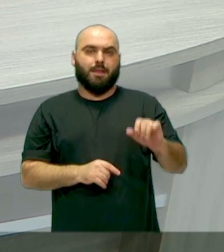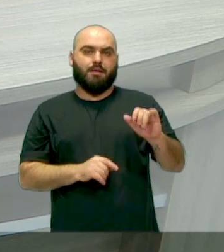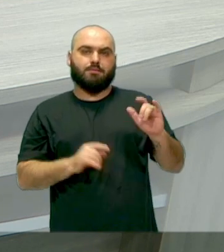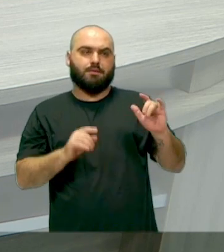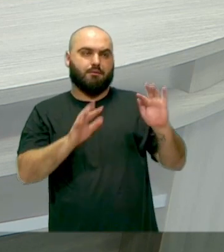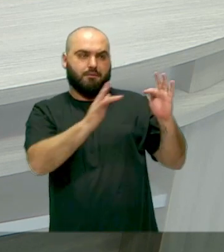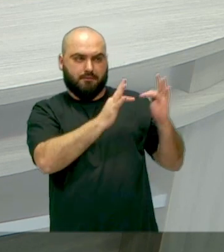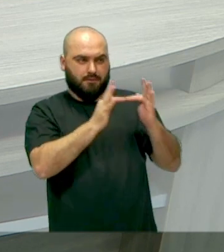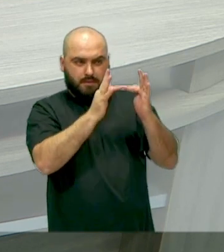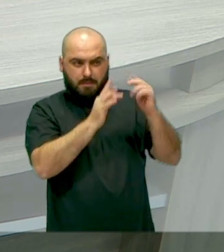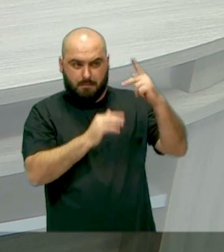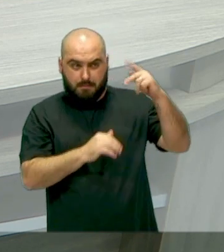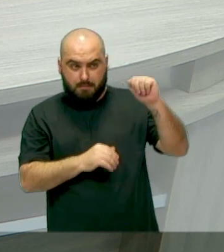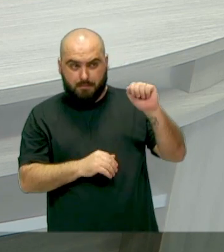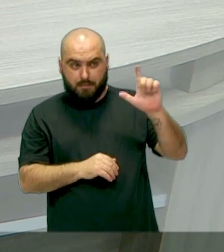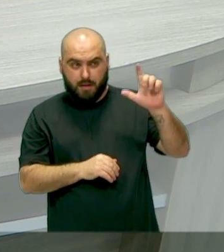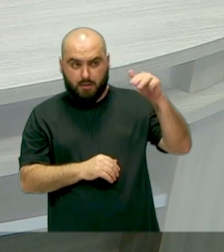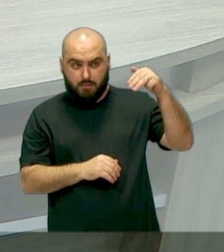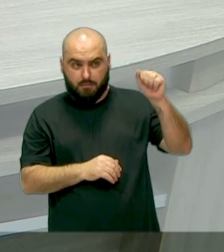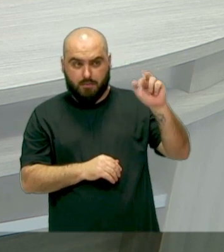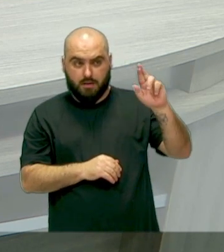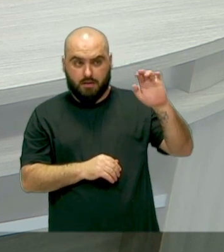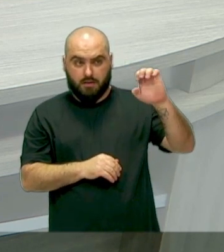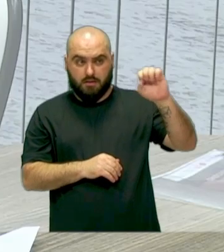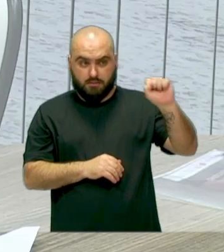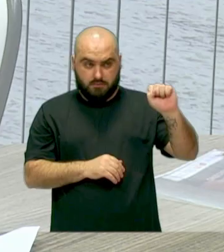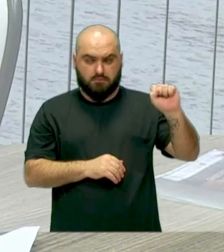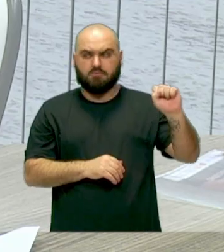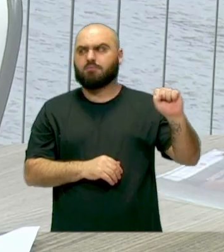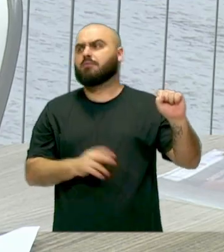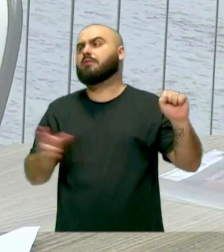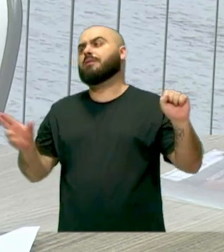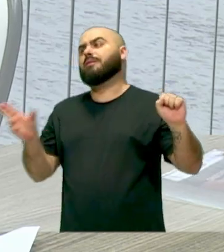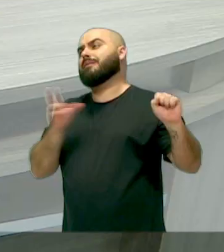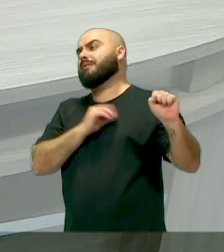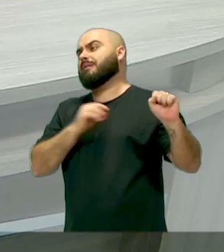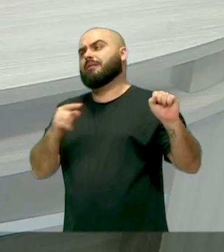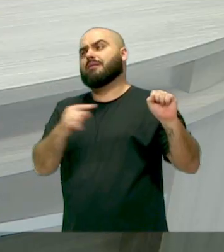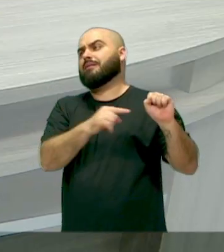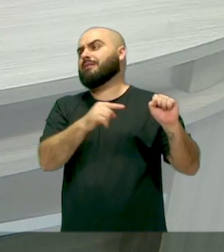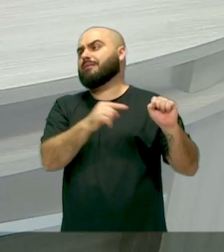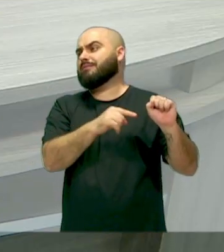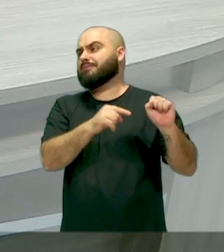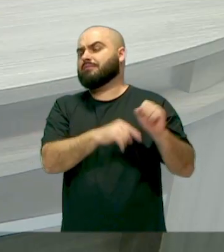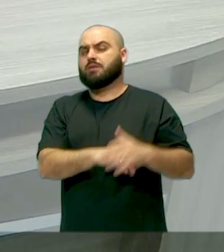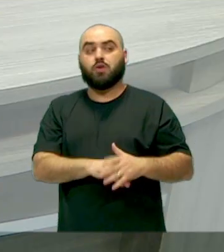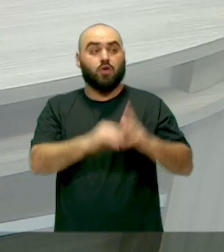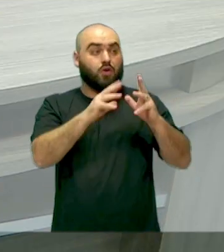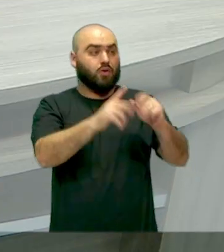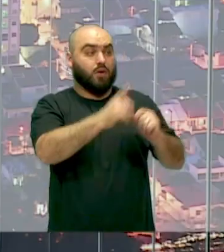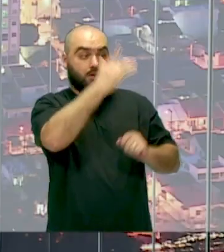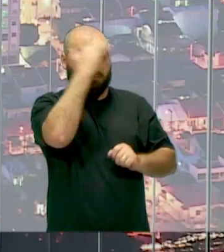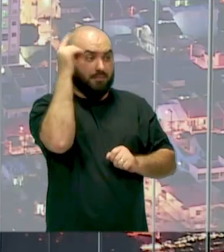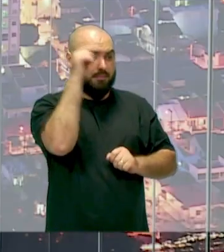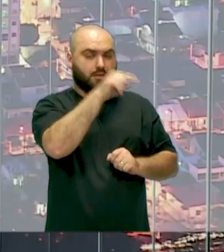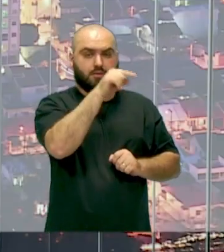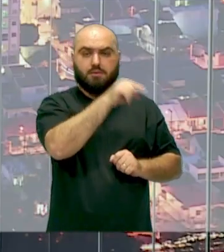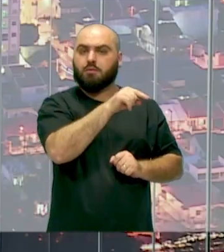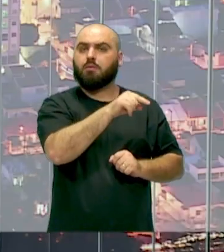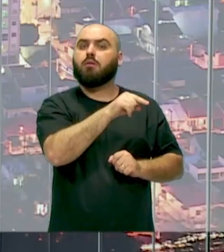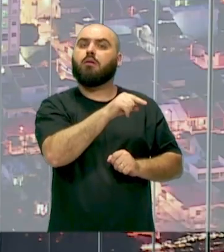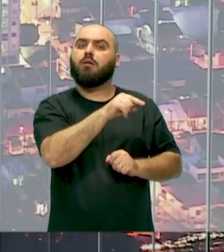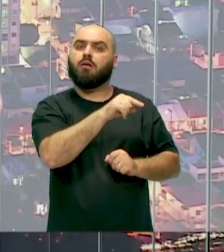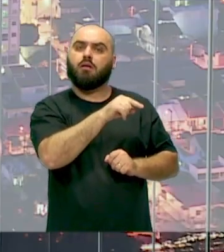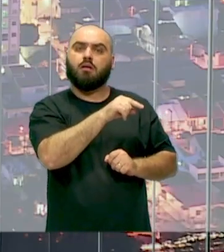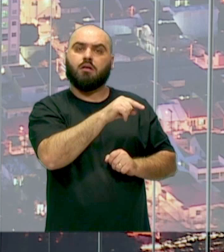Palmares. Nossa, isso foi a maior aberração. Todos aqueles ícones, aquelas figuras de proeminência